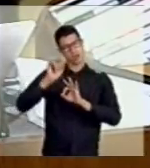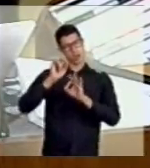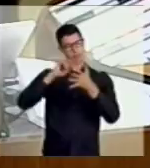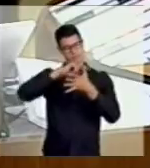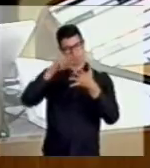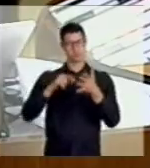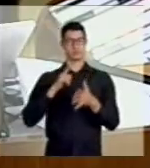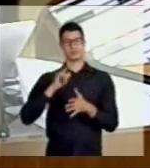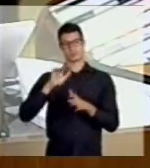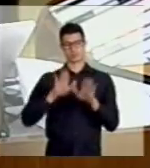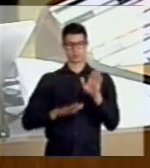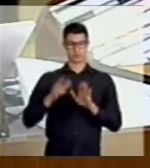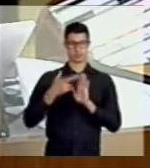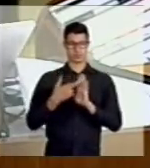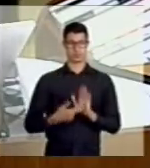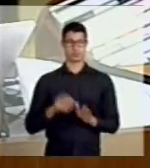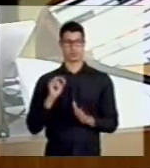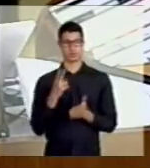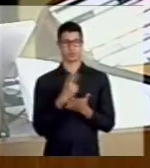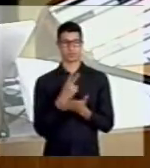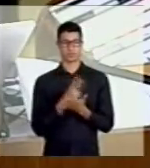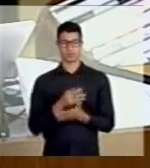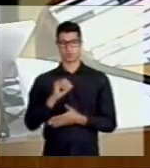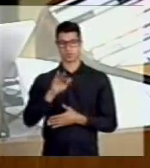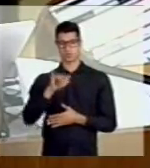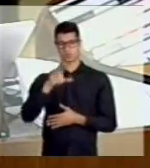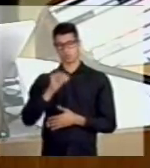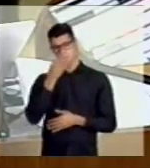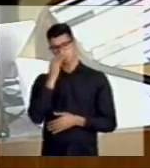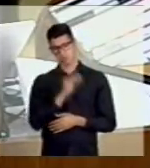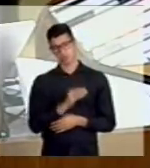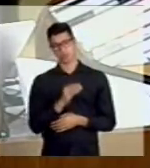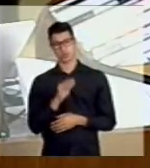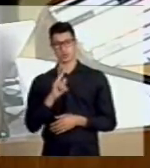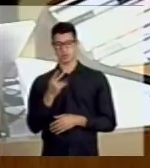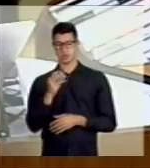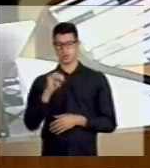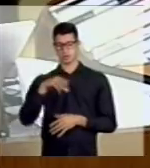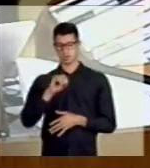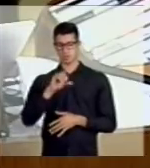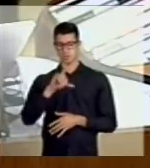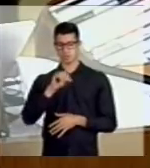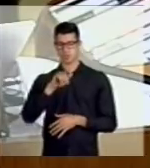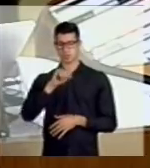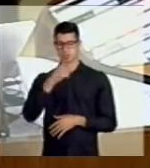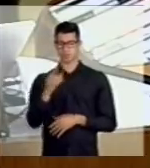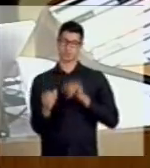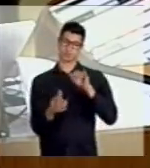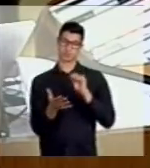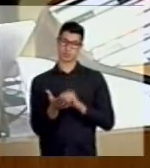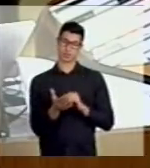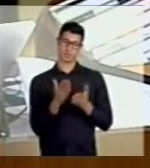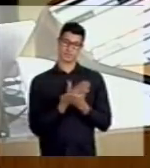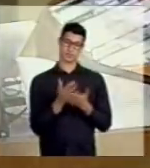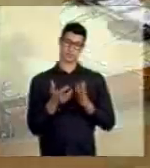das partes a haja requerido ou mesmo de ofício, negando a homologação ao ato se lhe faltar algum